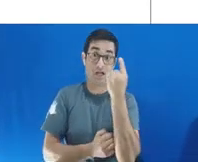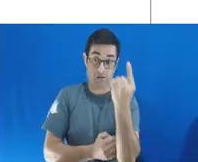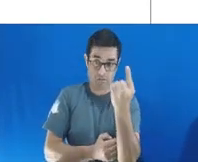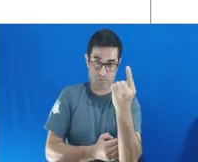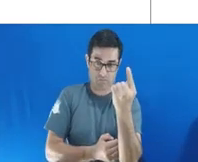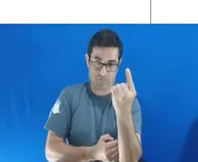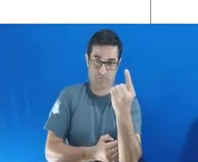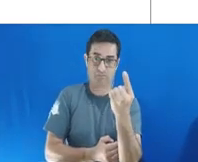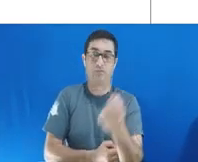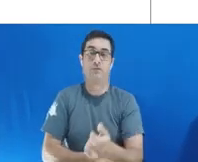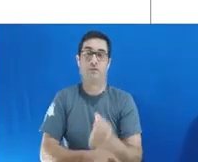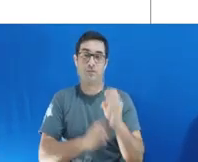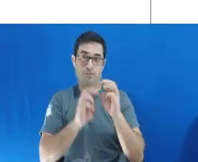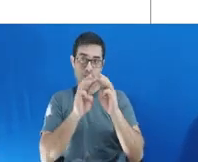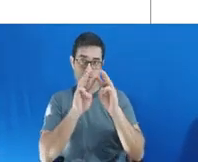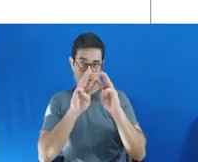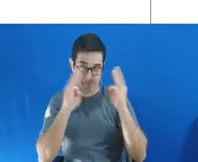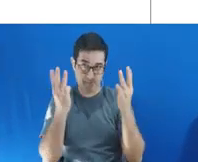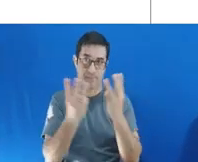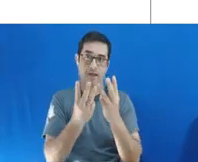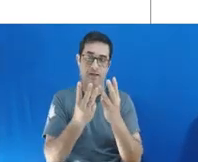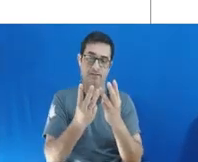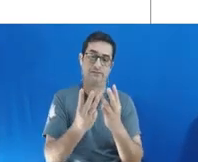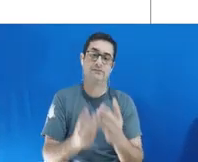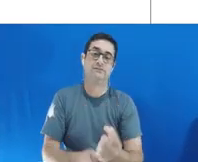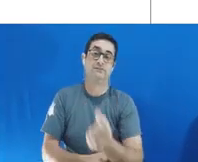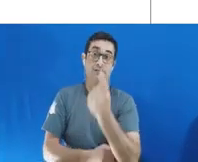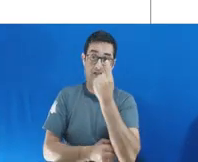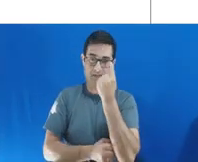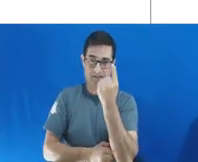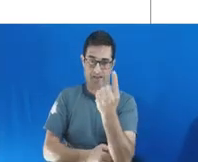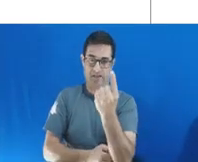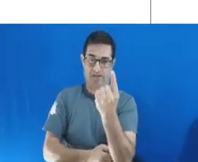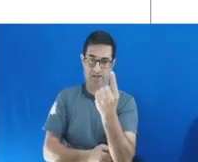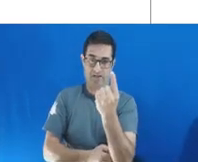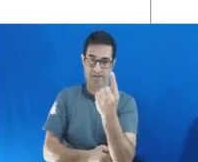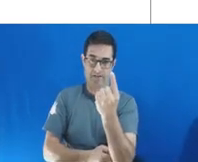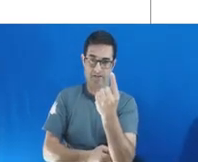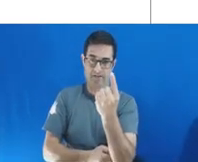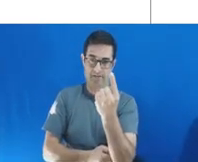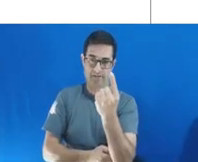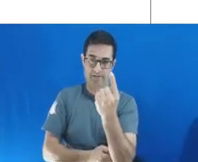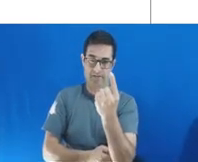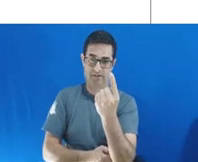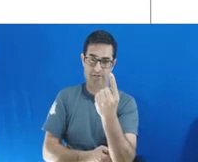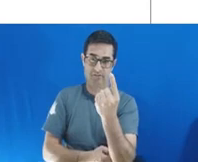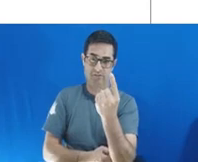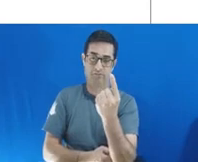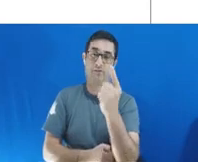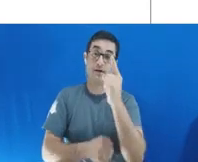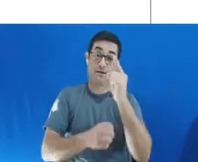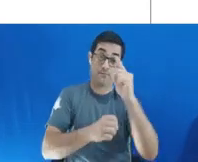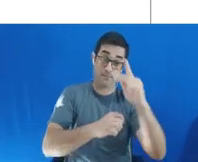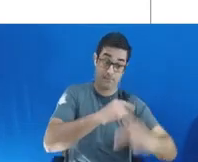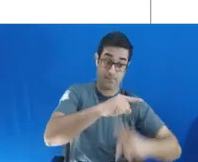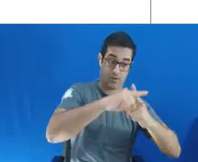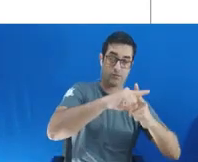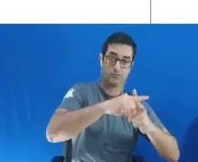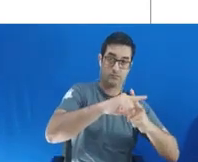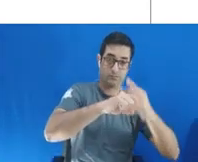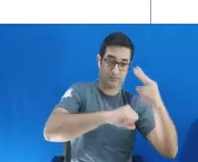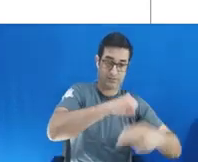atômico é igual ao número de prótons, prótons é 1. Como massa, né, é prótons